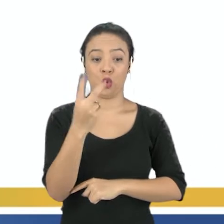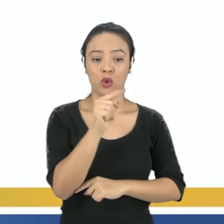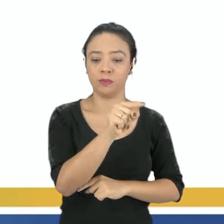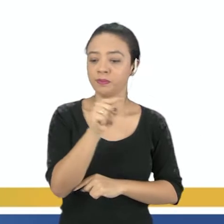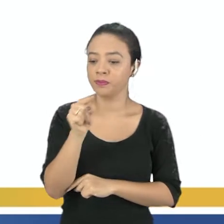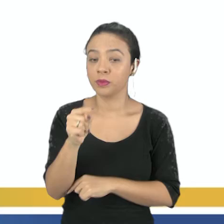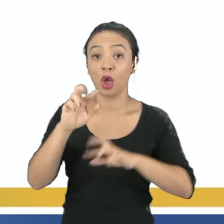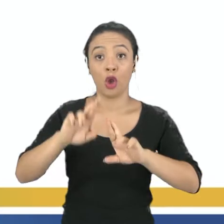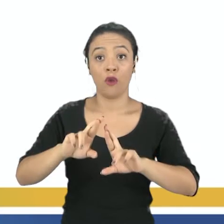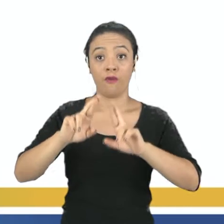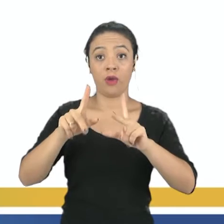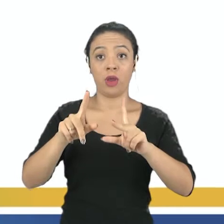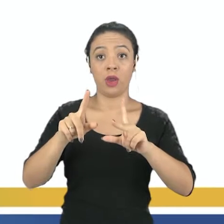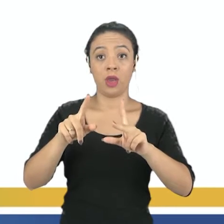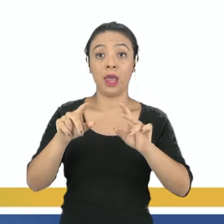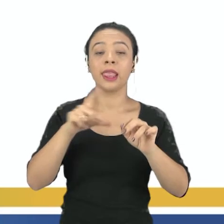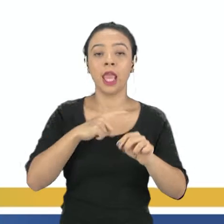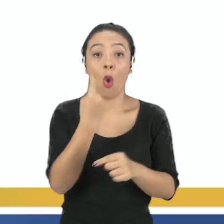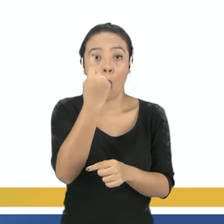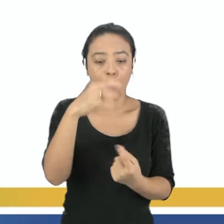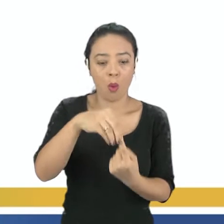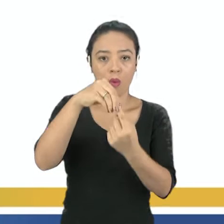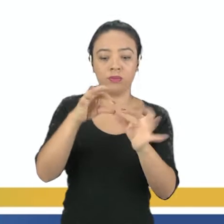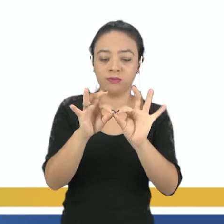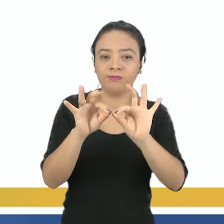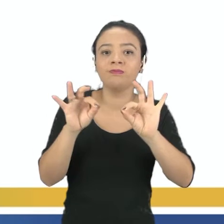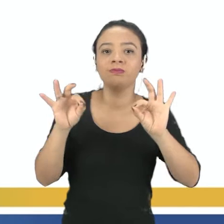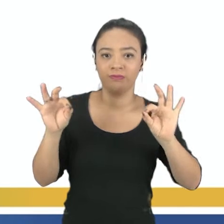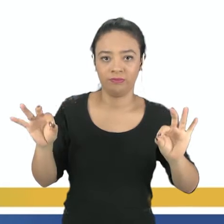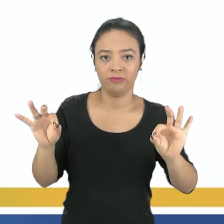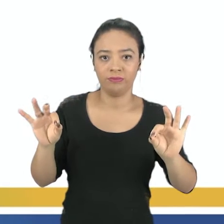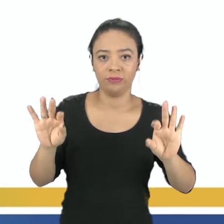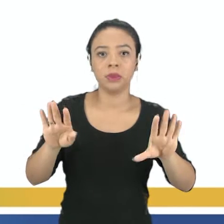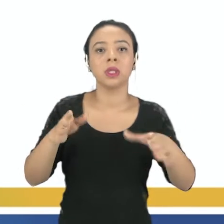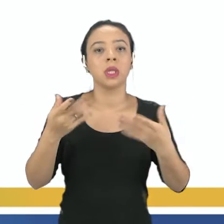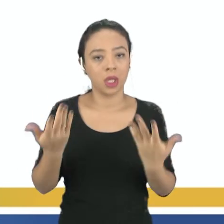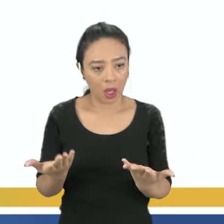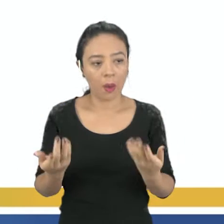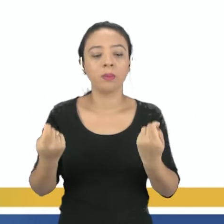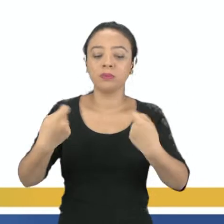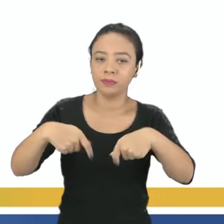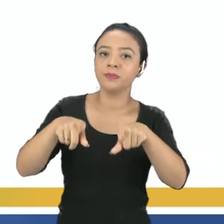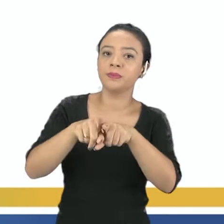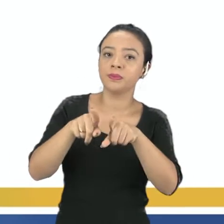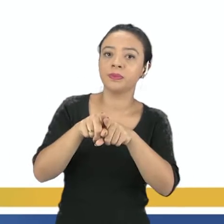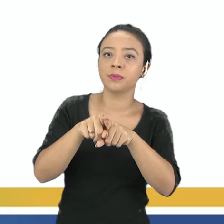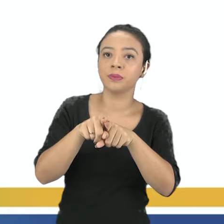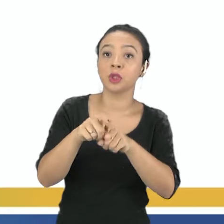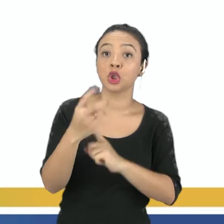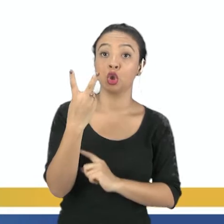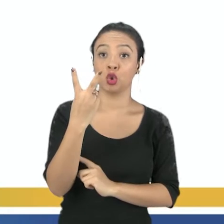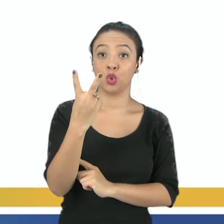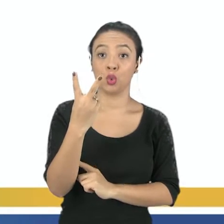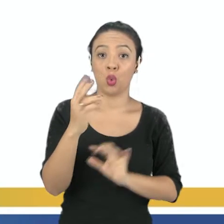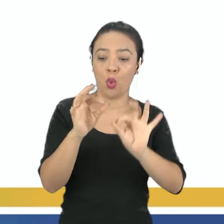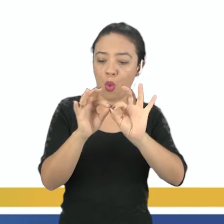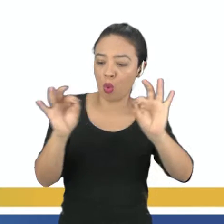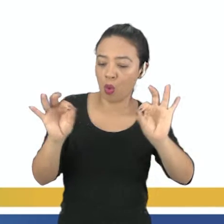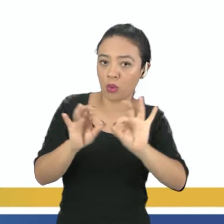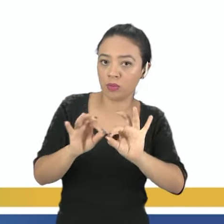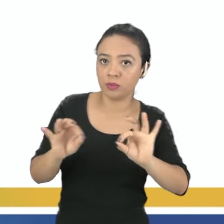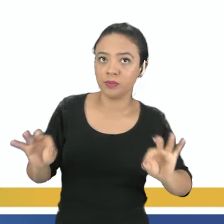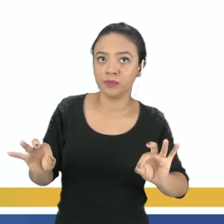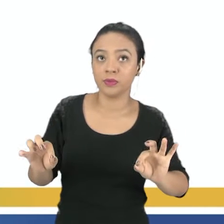distintos passa uma única reta Então nós podemos acrescentar que por dois segmentos de retas